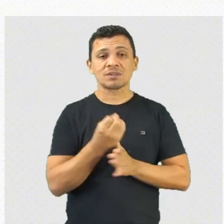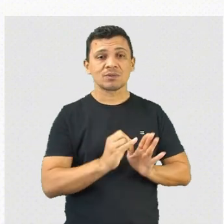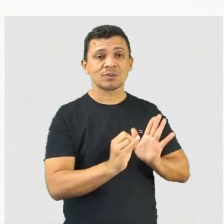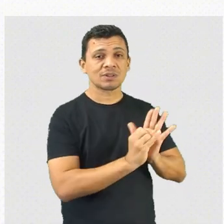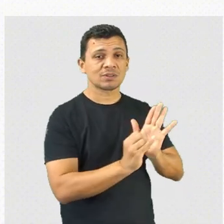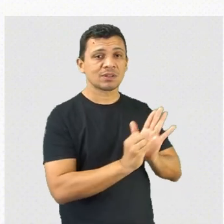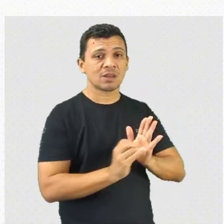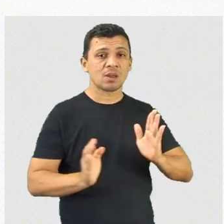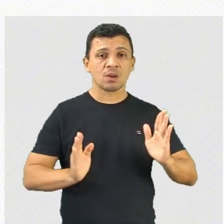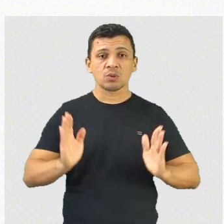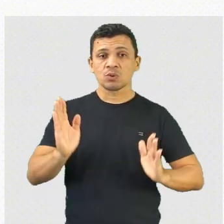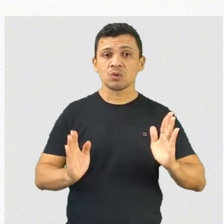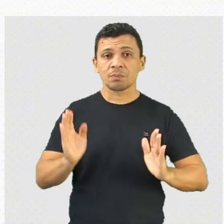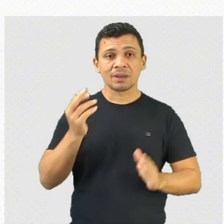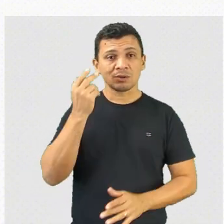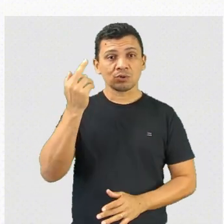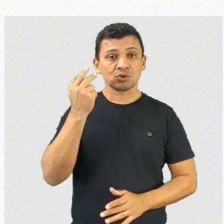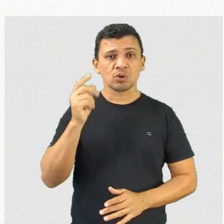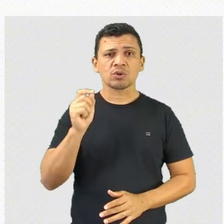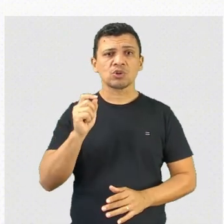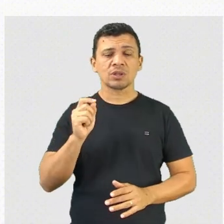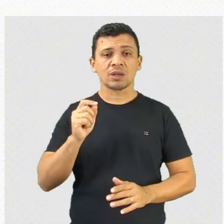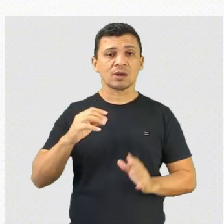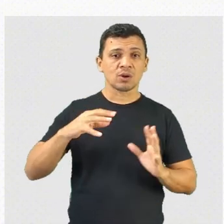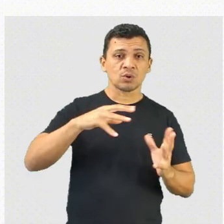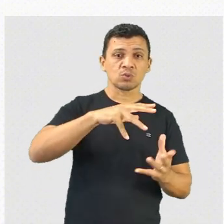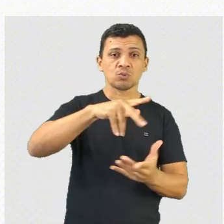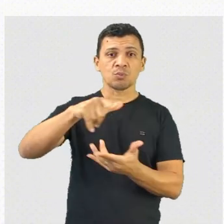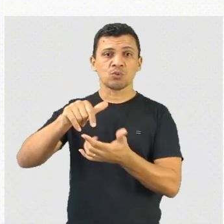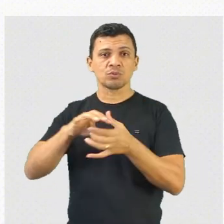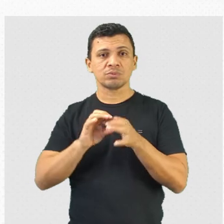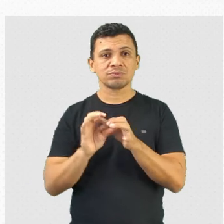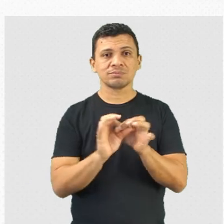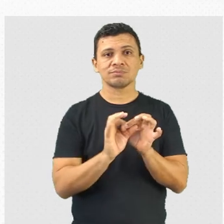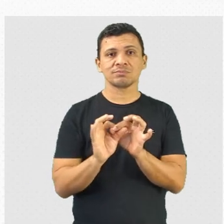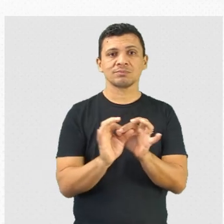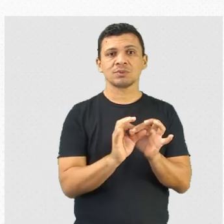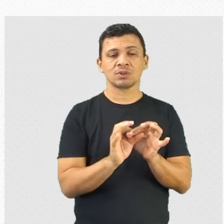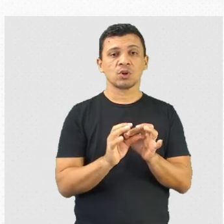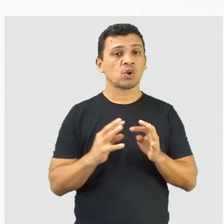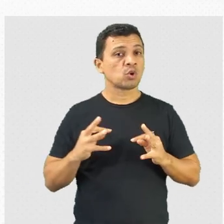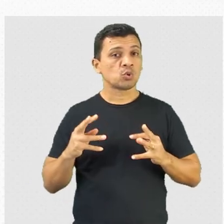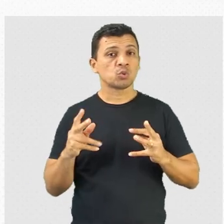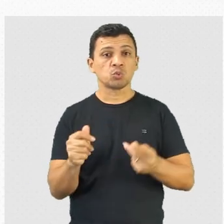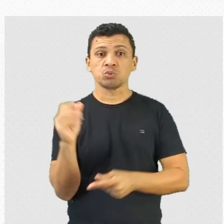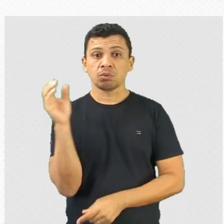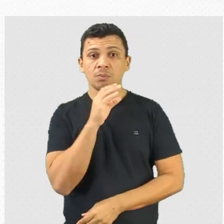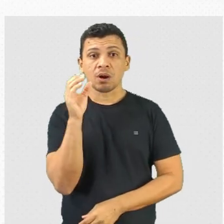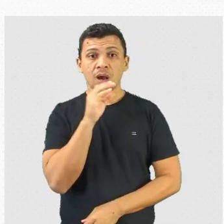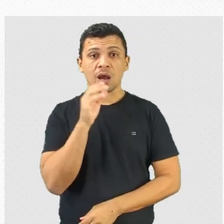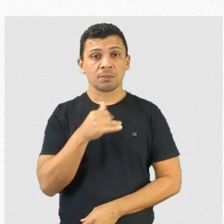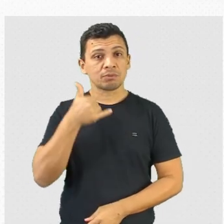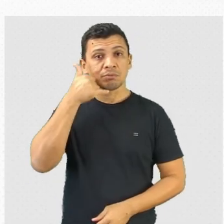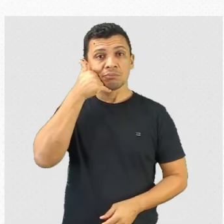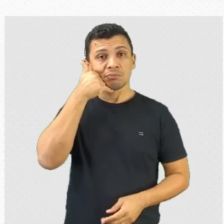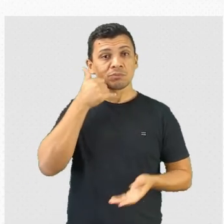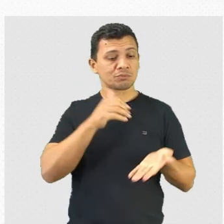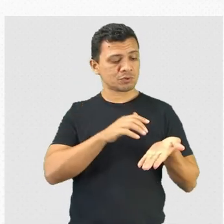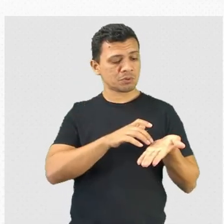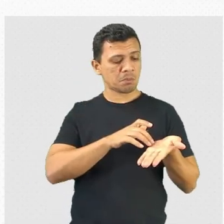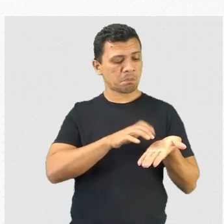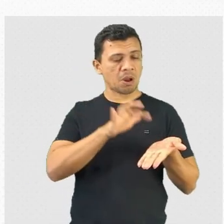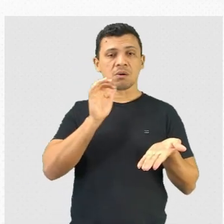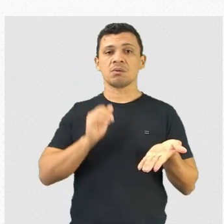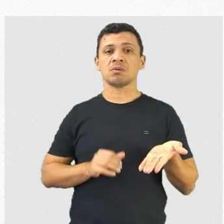período histórico de globalização. Vocês vão de convir que tudo hoje é muito rápido. Num clique no celular, num clique